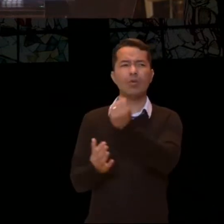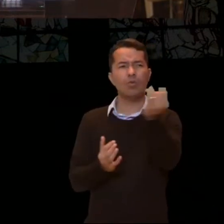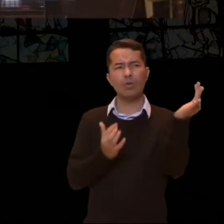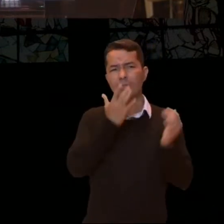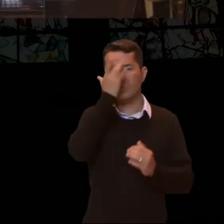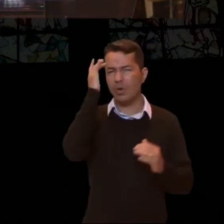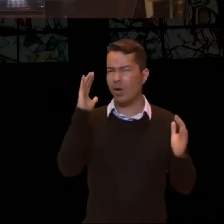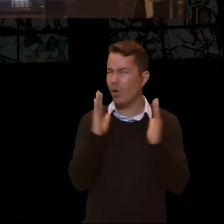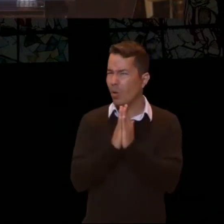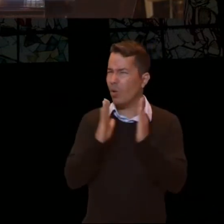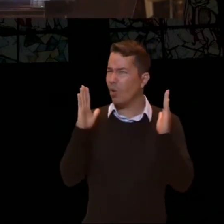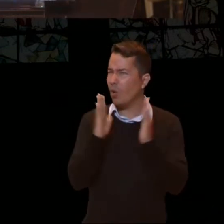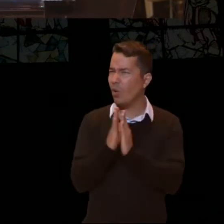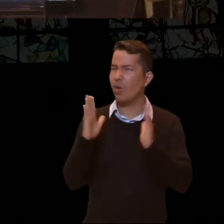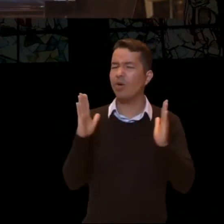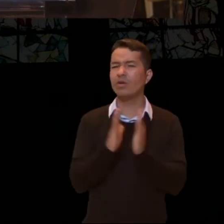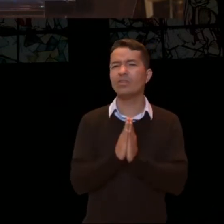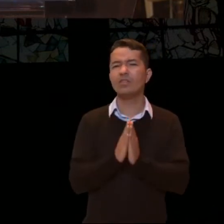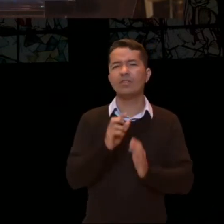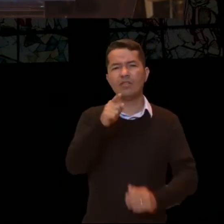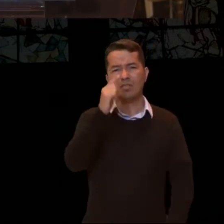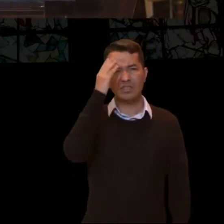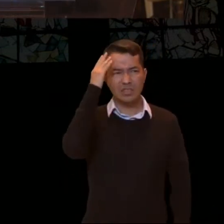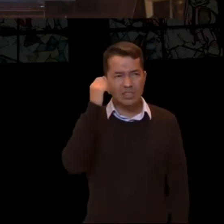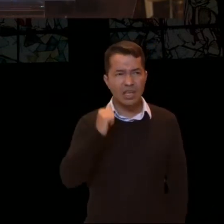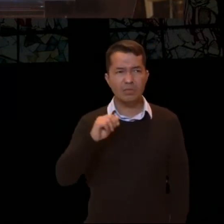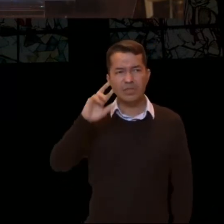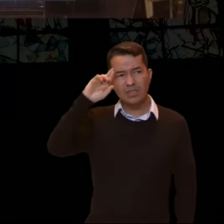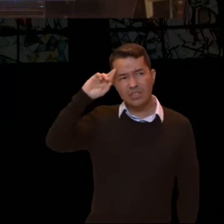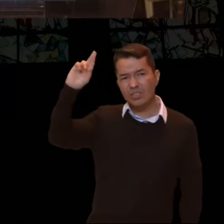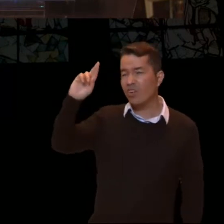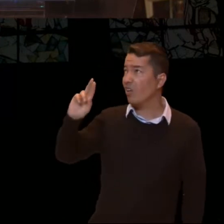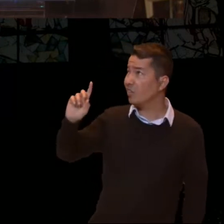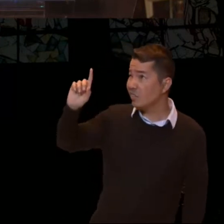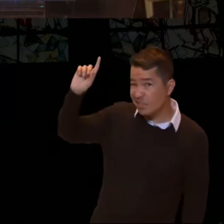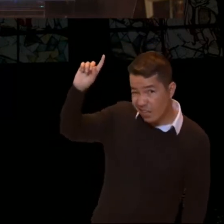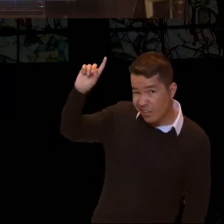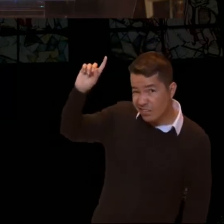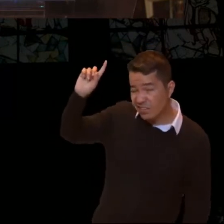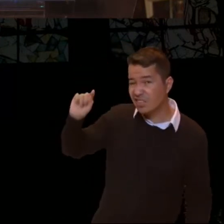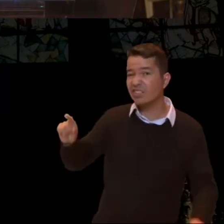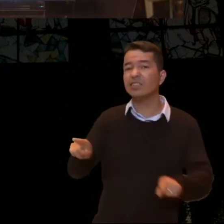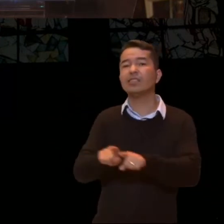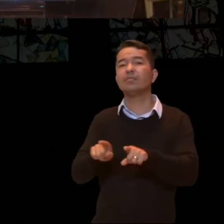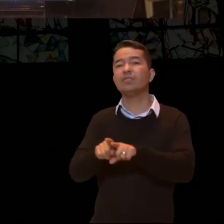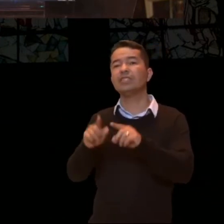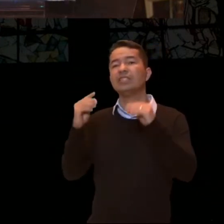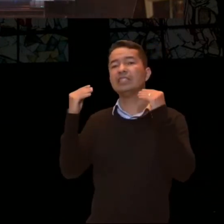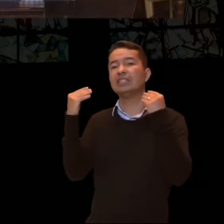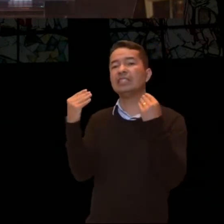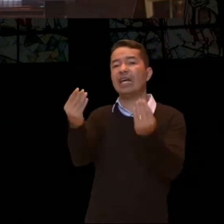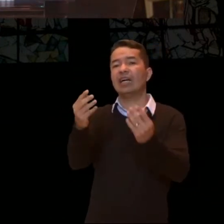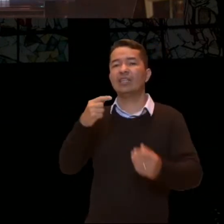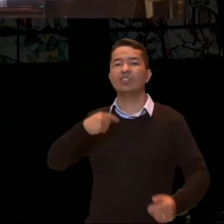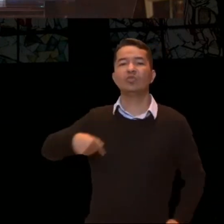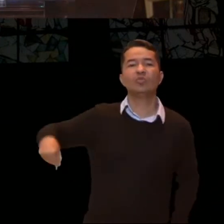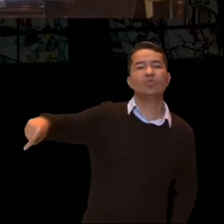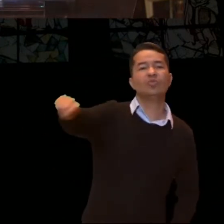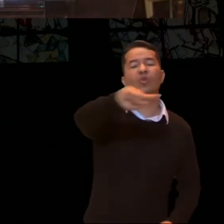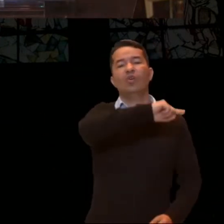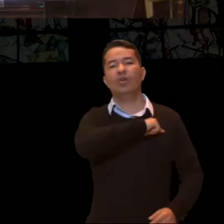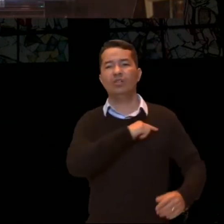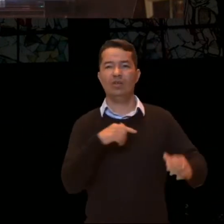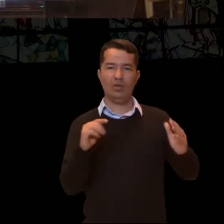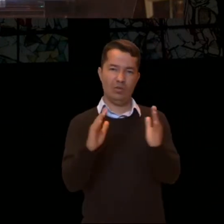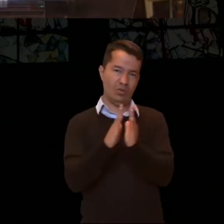isso também. E é o Senhor da Seara que manda os obreiros. Então, o que eu posso fazer é